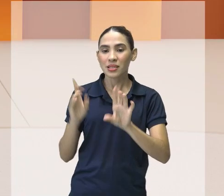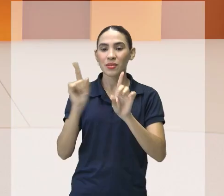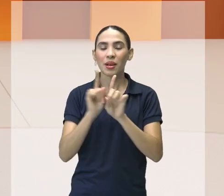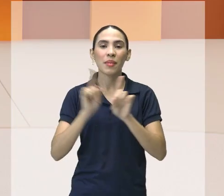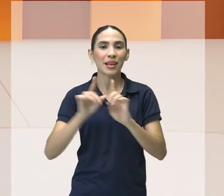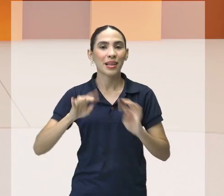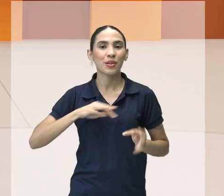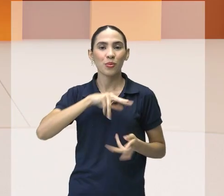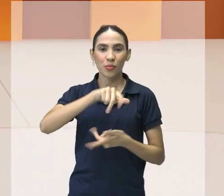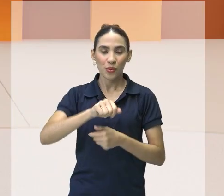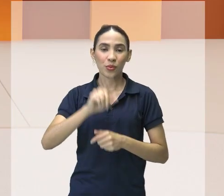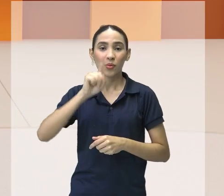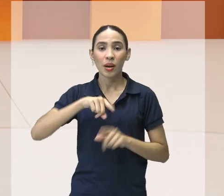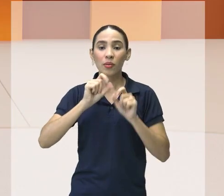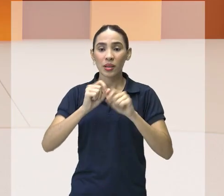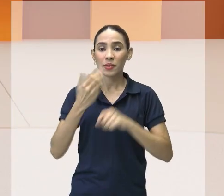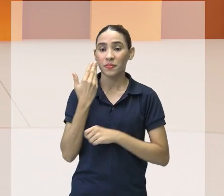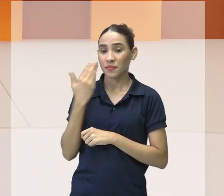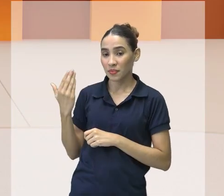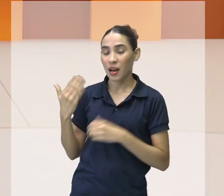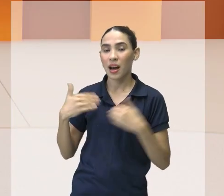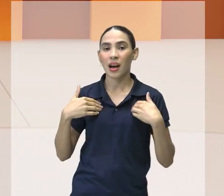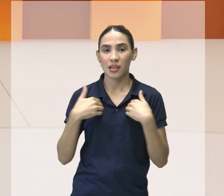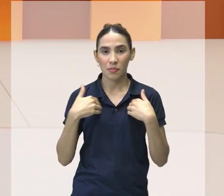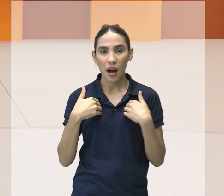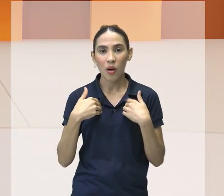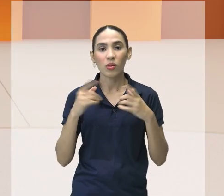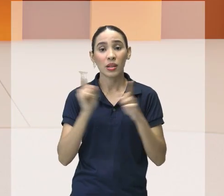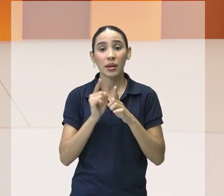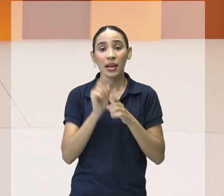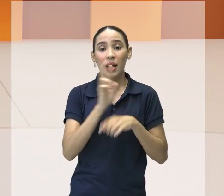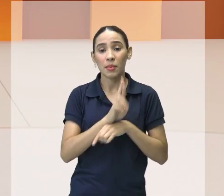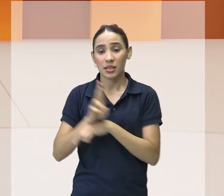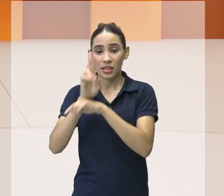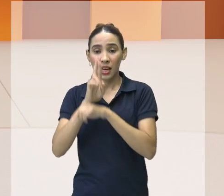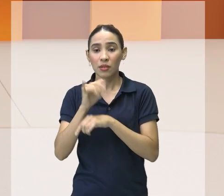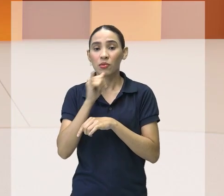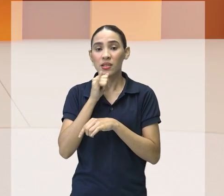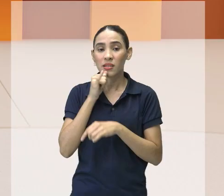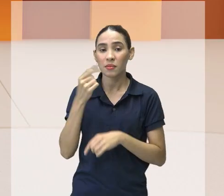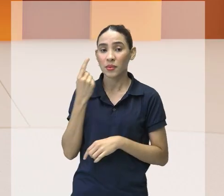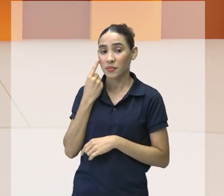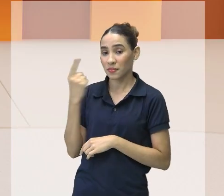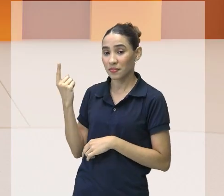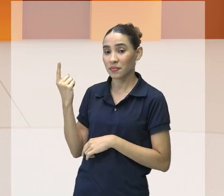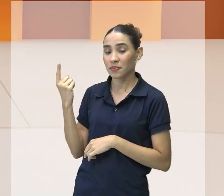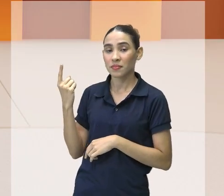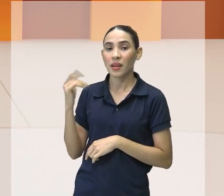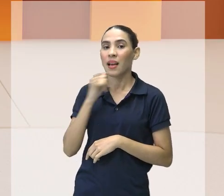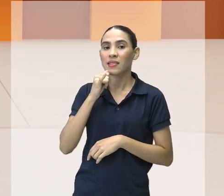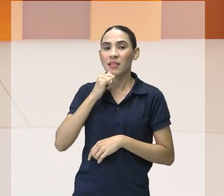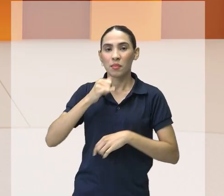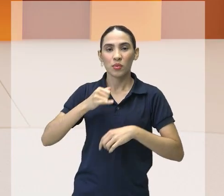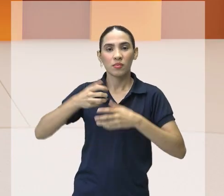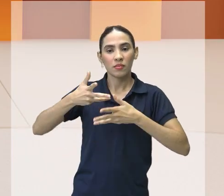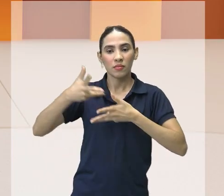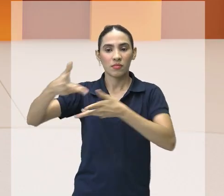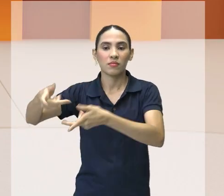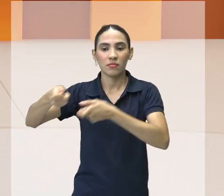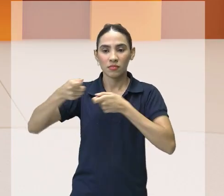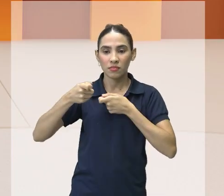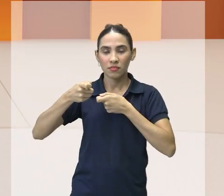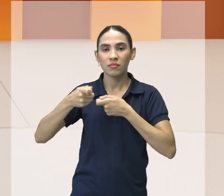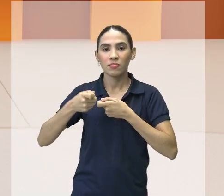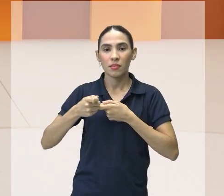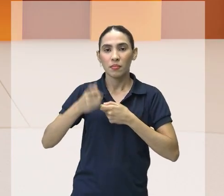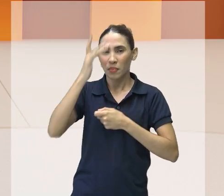do mundo. É o extrativismo animal, aqui representado por uma rede, um